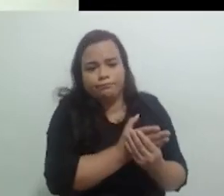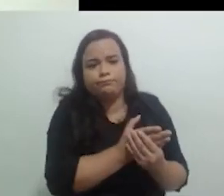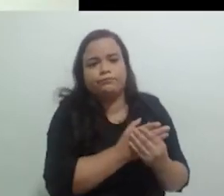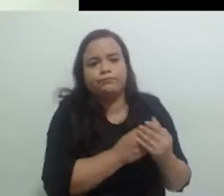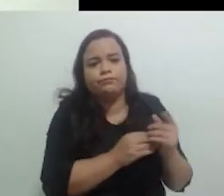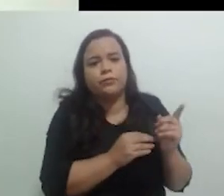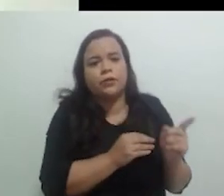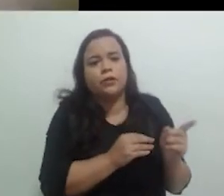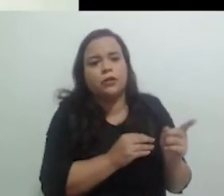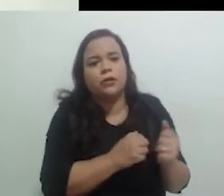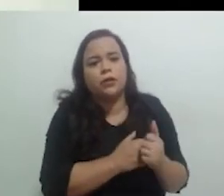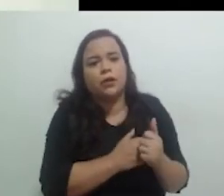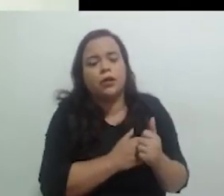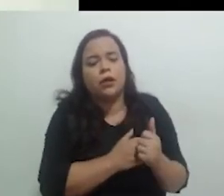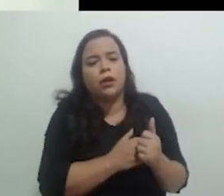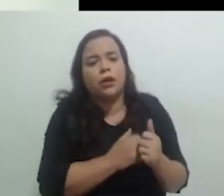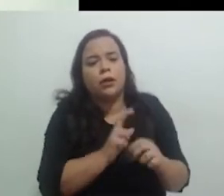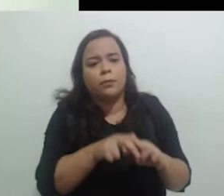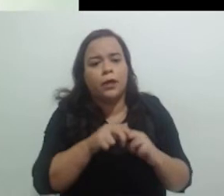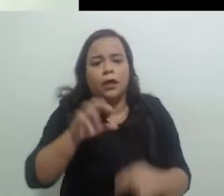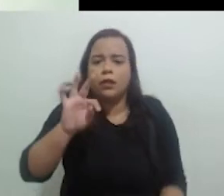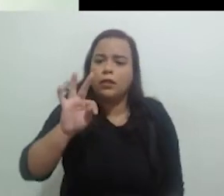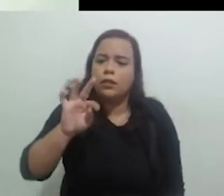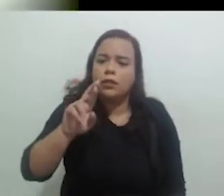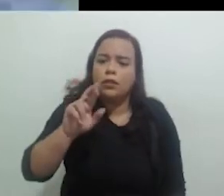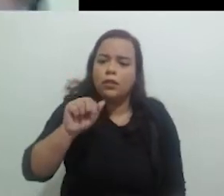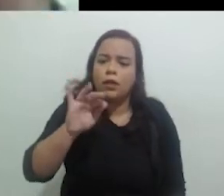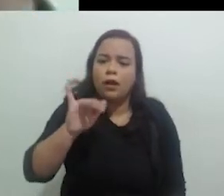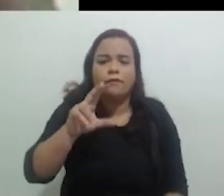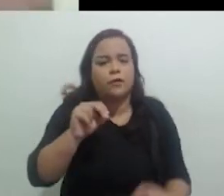Cláudio. Acompanhar o entendimento de Cláudio. Procedência total, então.